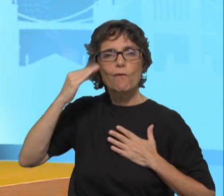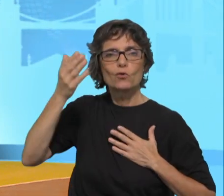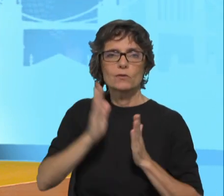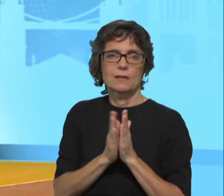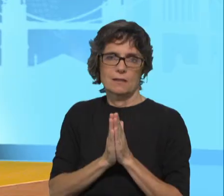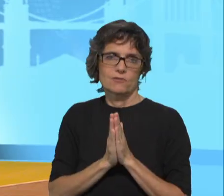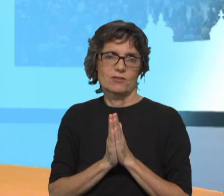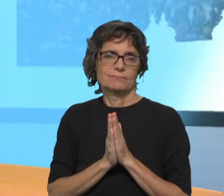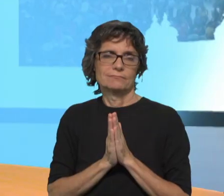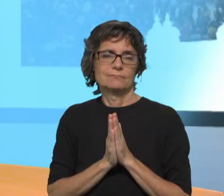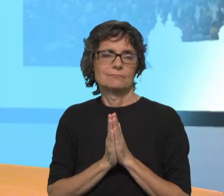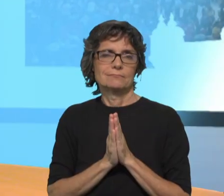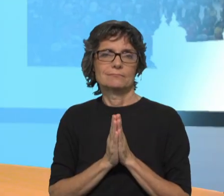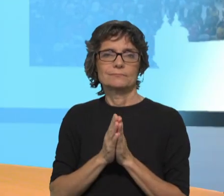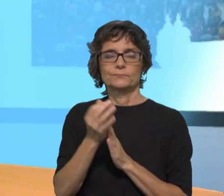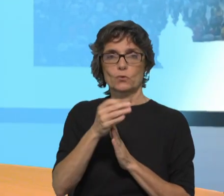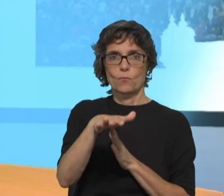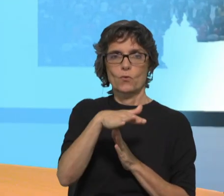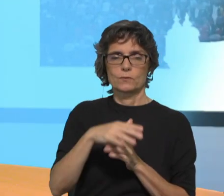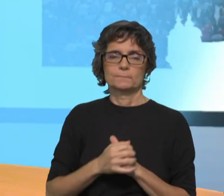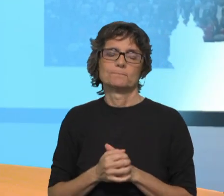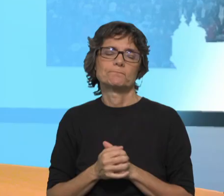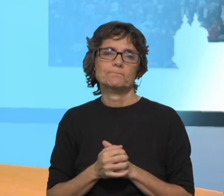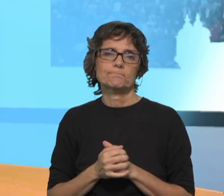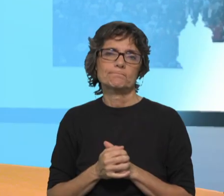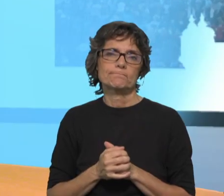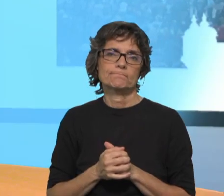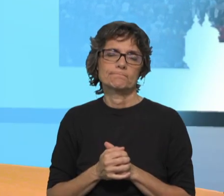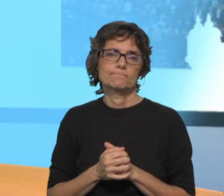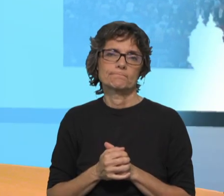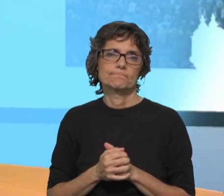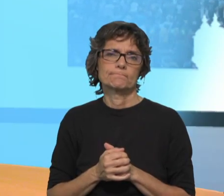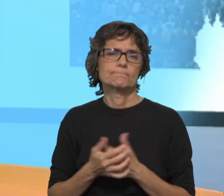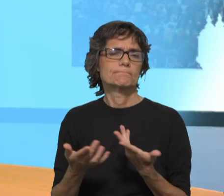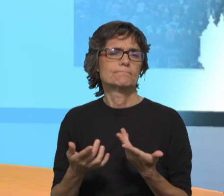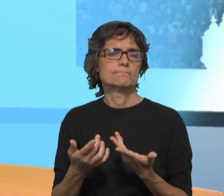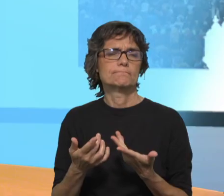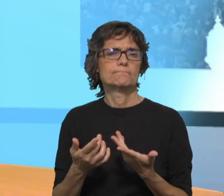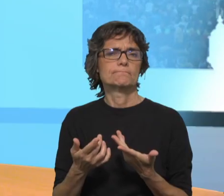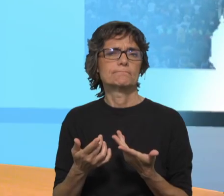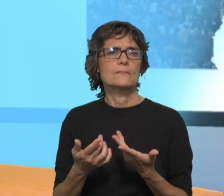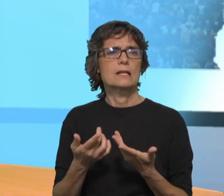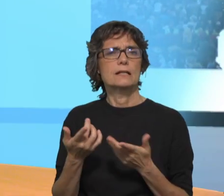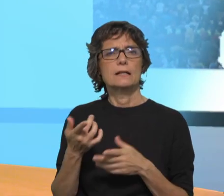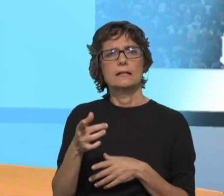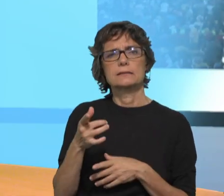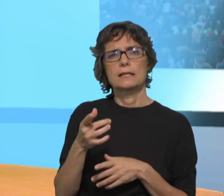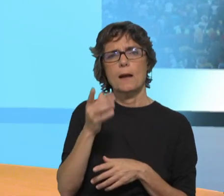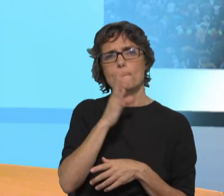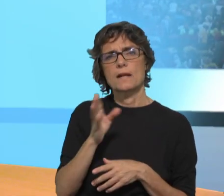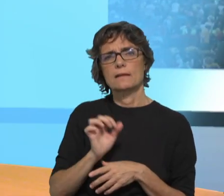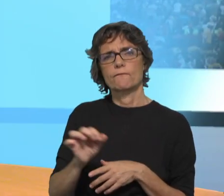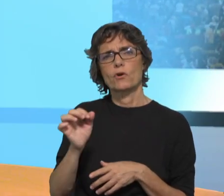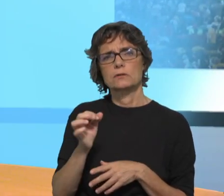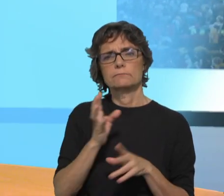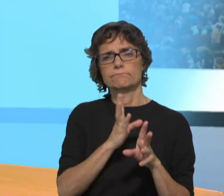terá na Diocese do Porto, concretamente. Tem encaminhado pela cidade, é uma forma de, não propriamente de